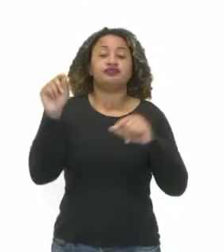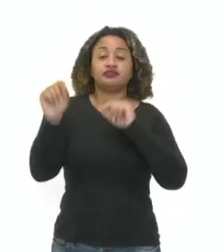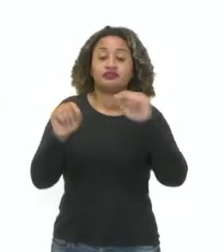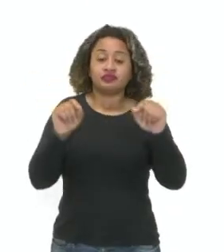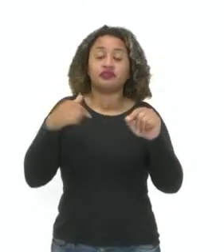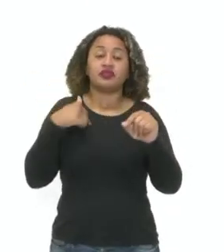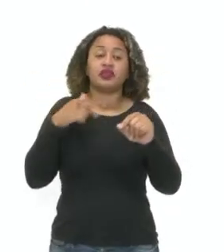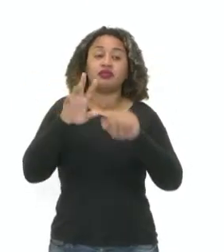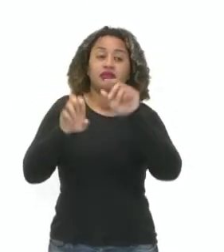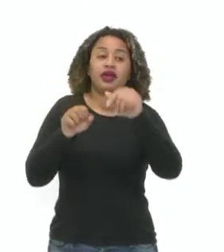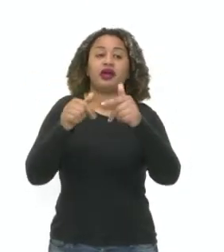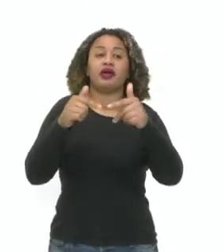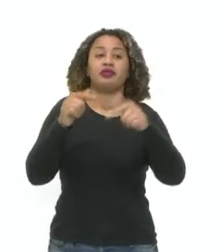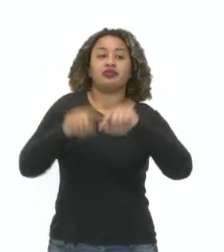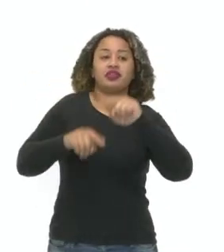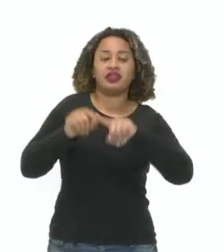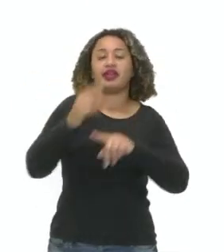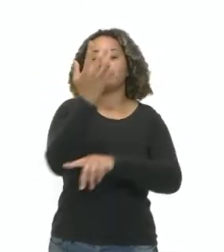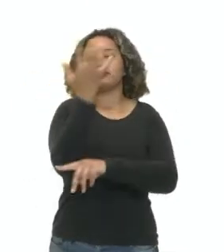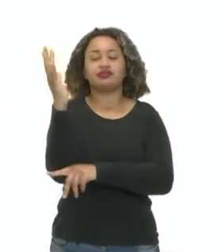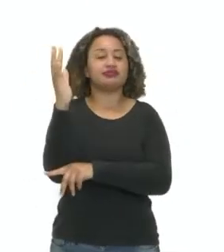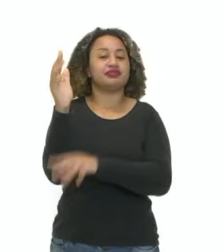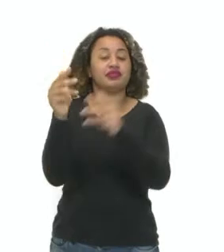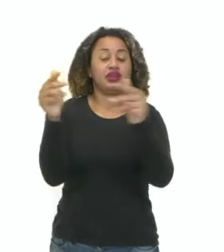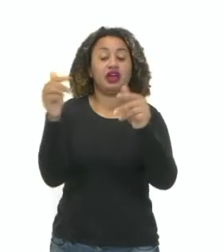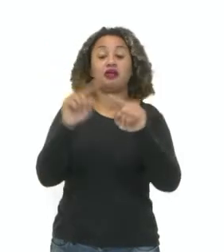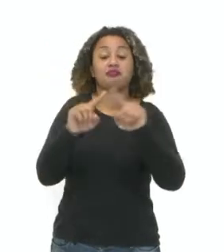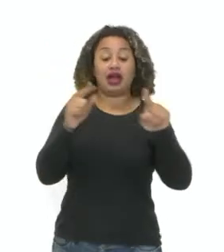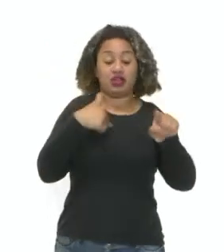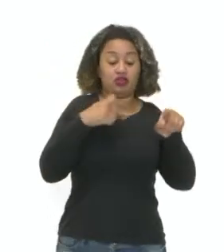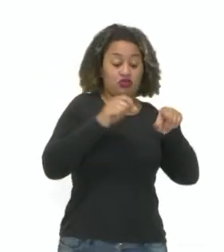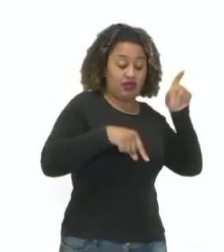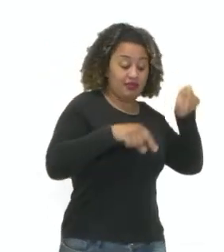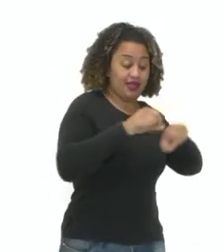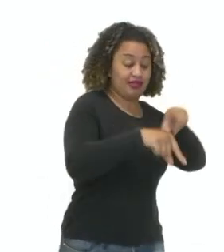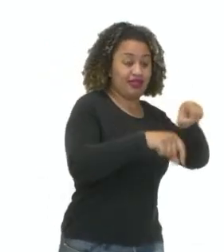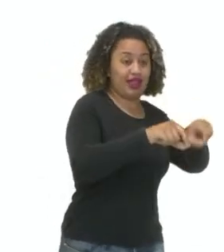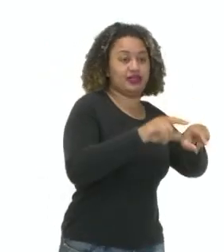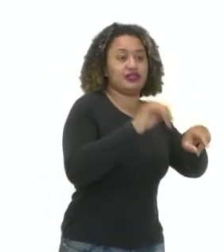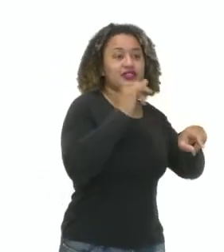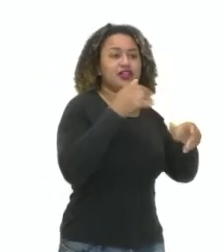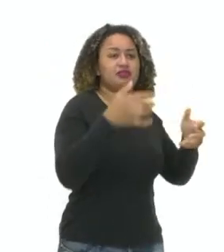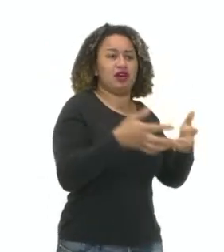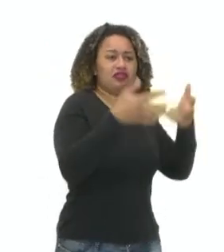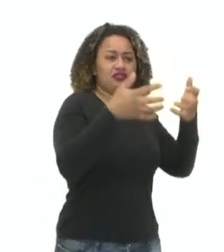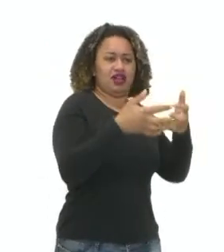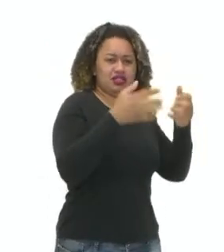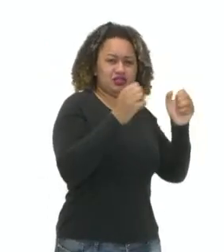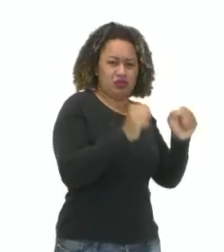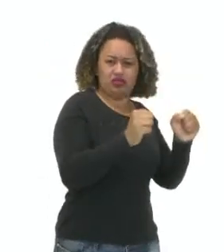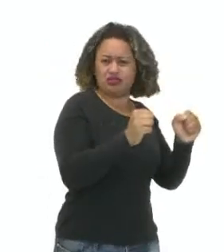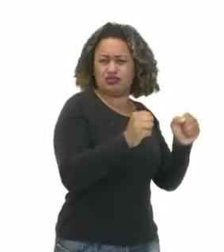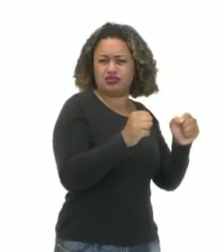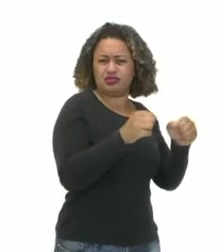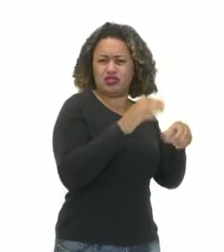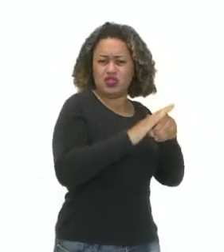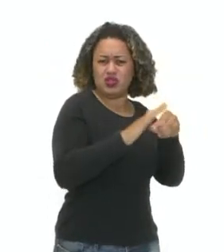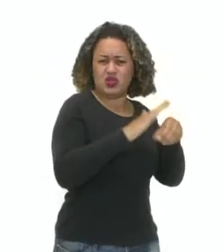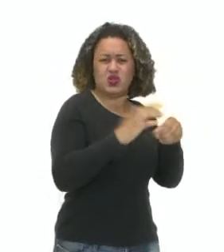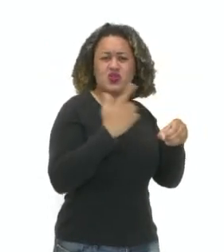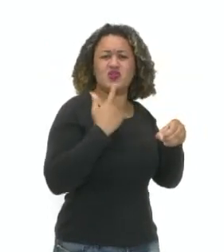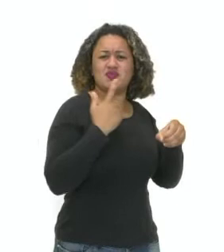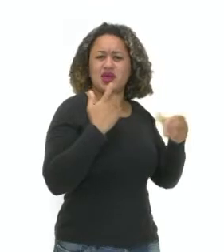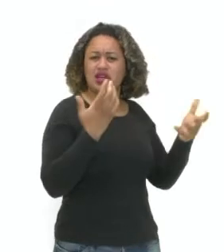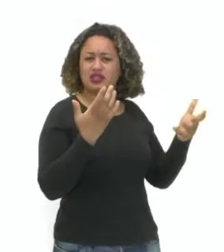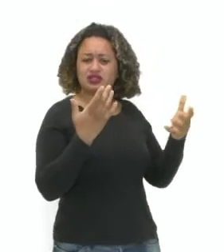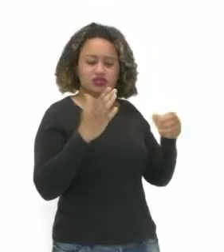produtos vegetais que não foram cultivados pelo homem. Olha lá, alface pode? Tomate? Cebola? Já